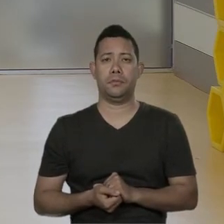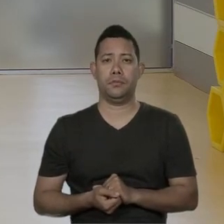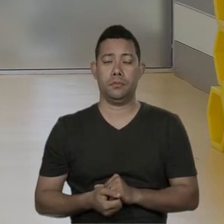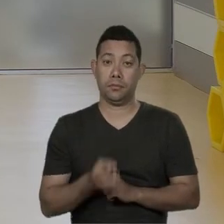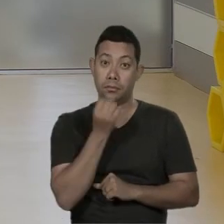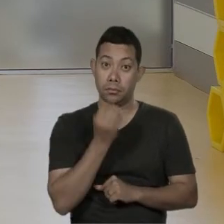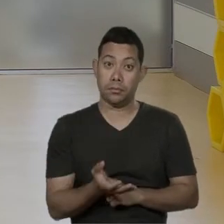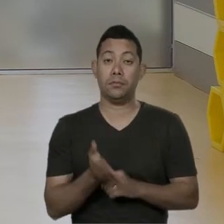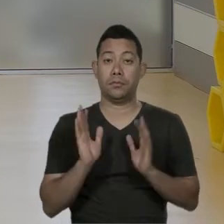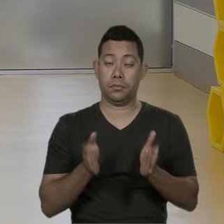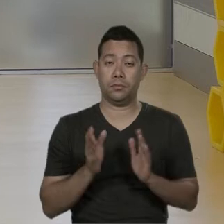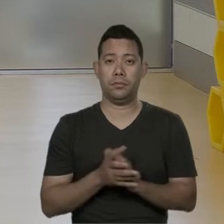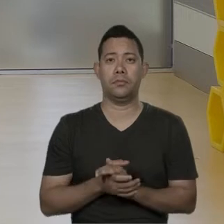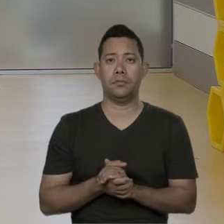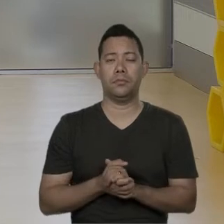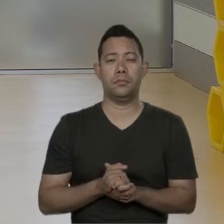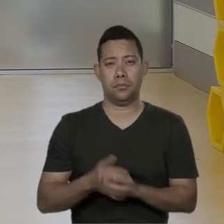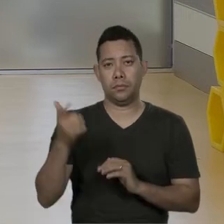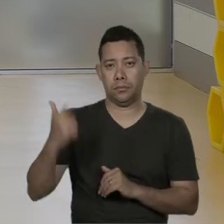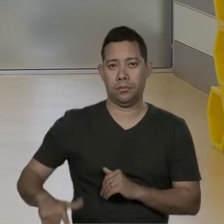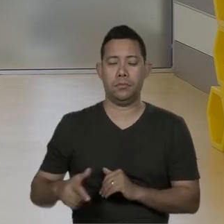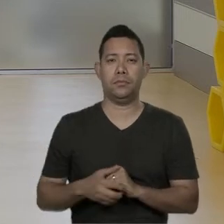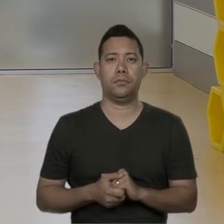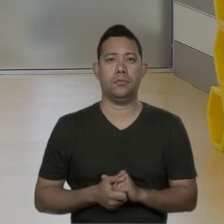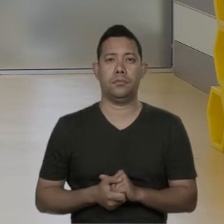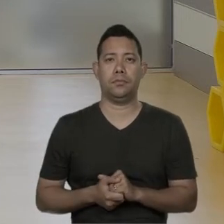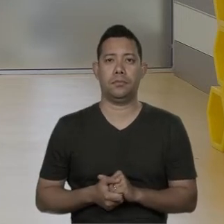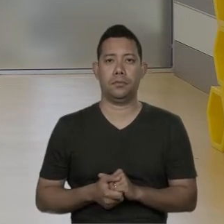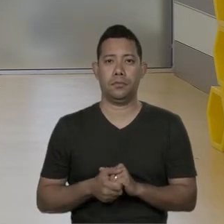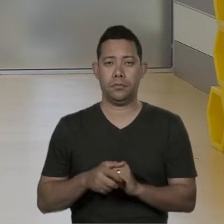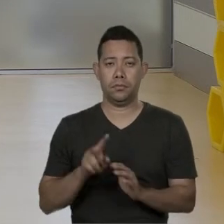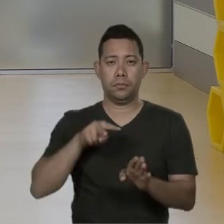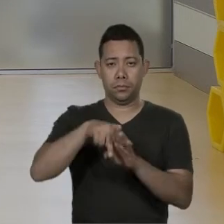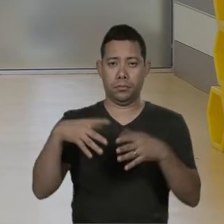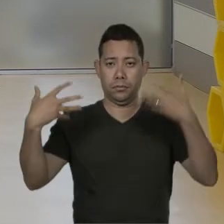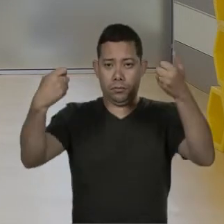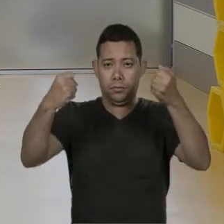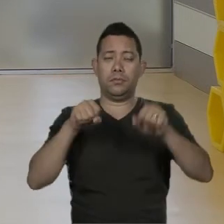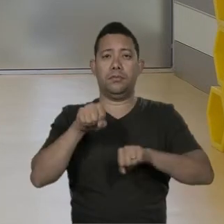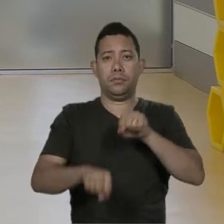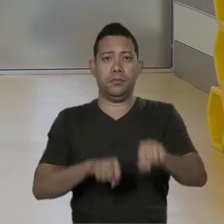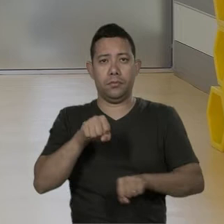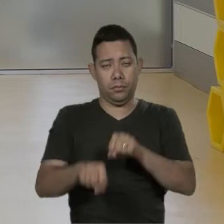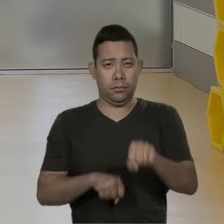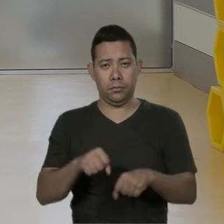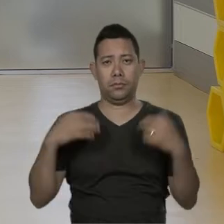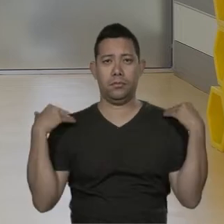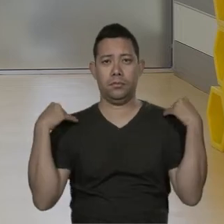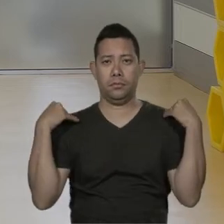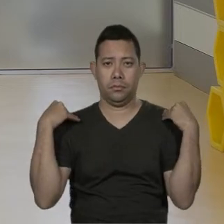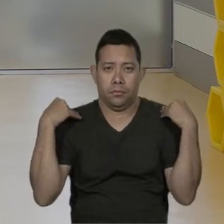Muito bem, primeira de 6 já foi, vamos para a segunda. Pegada 3, vem para cima, em pé. Relaxa os